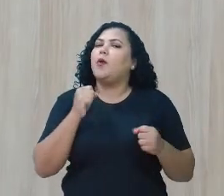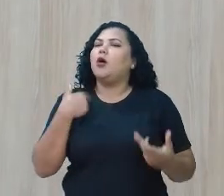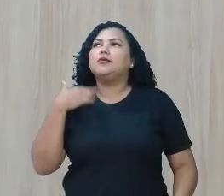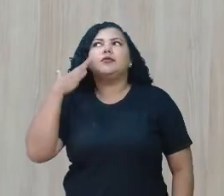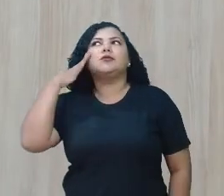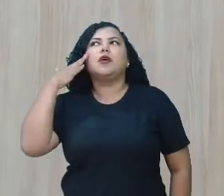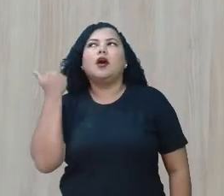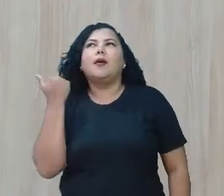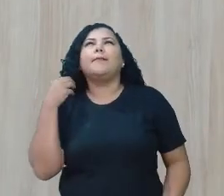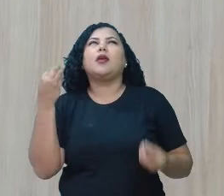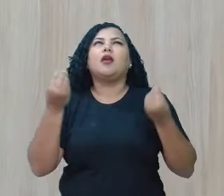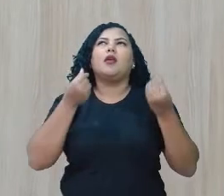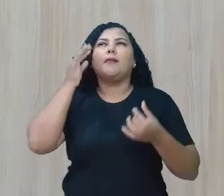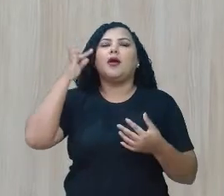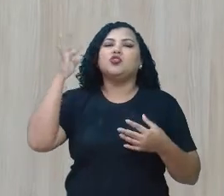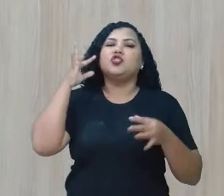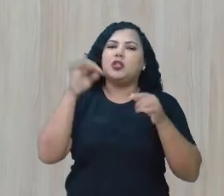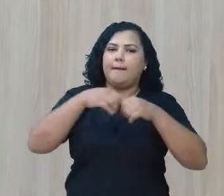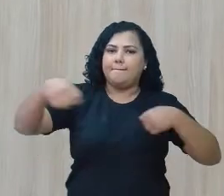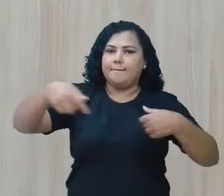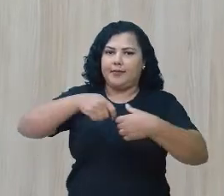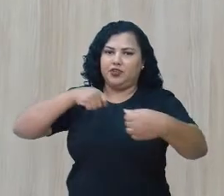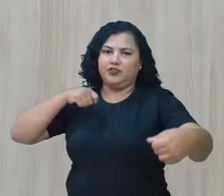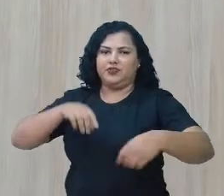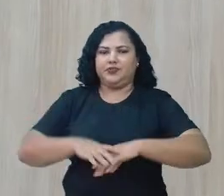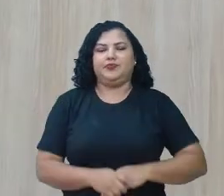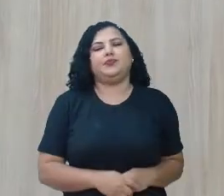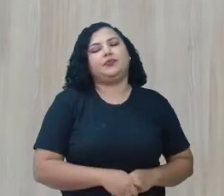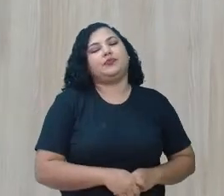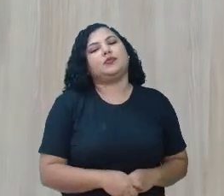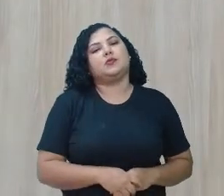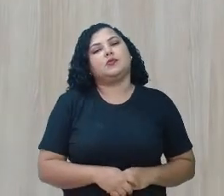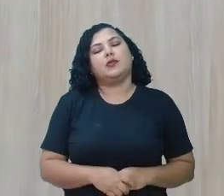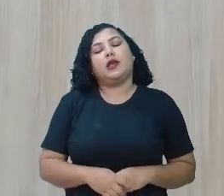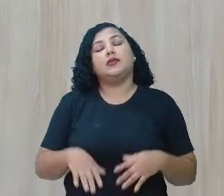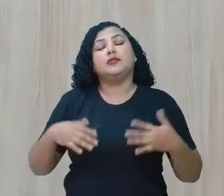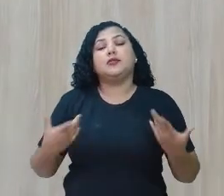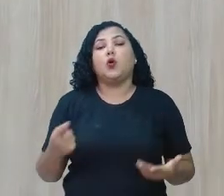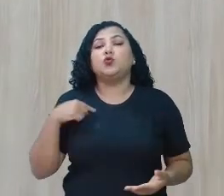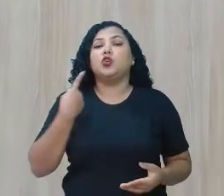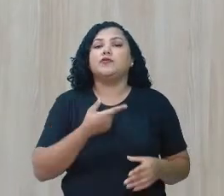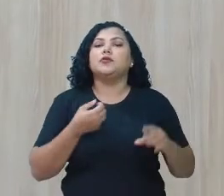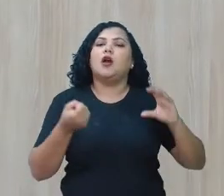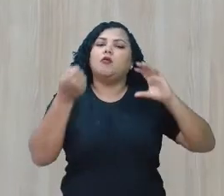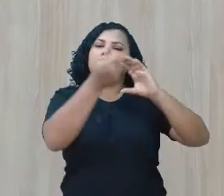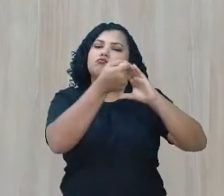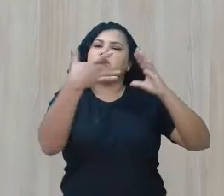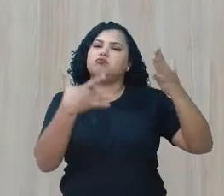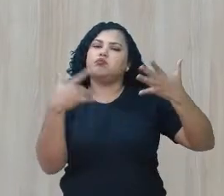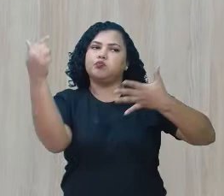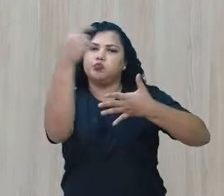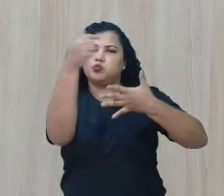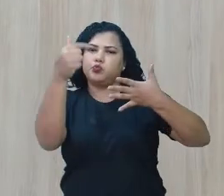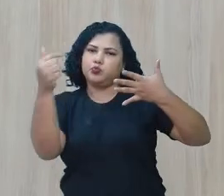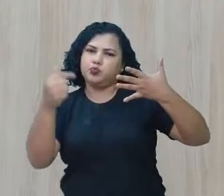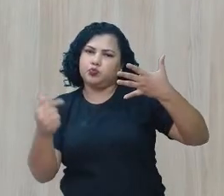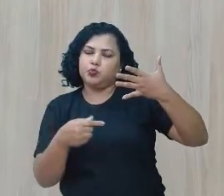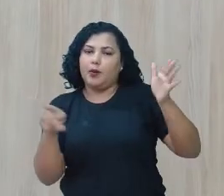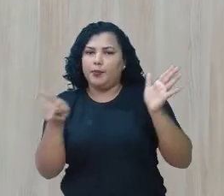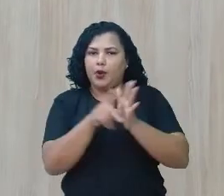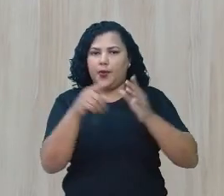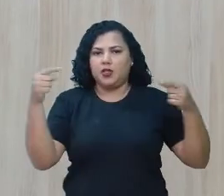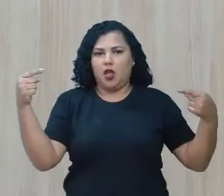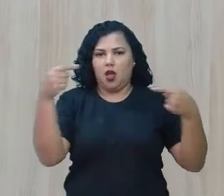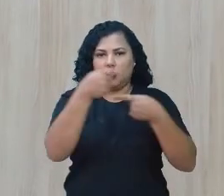mensurar, que a gente pode medir, tá bom? Depois disso, a gente fez a classificação dessas